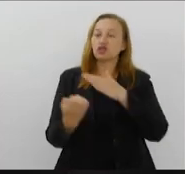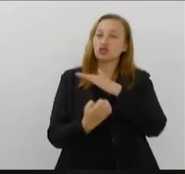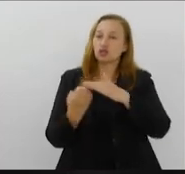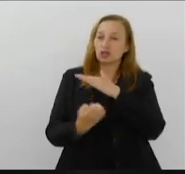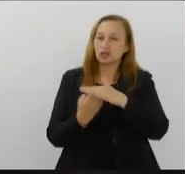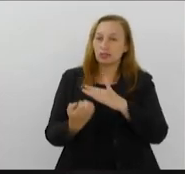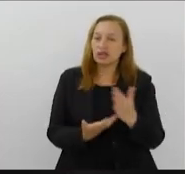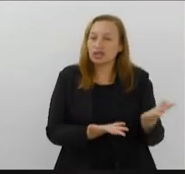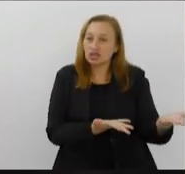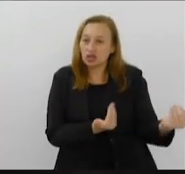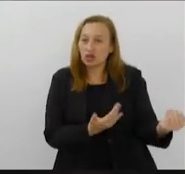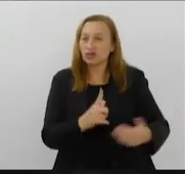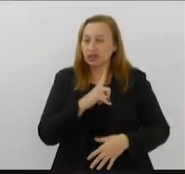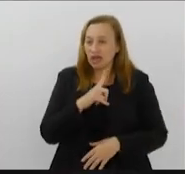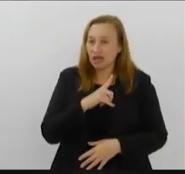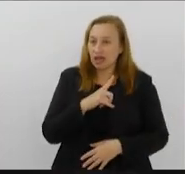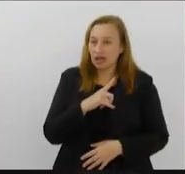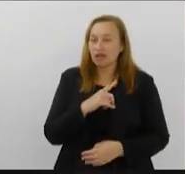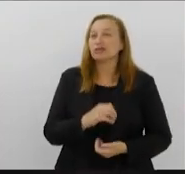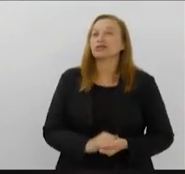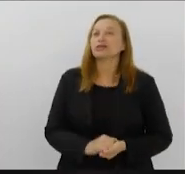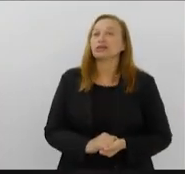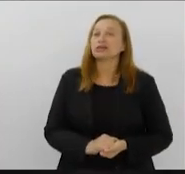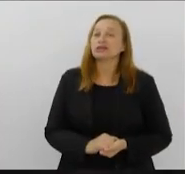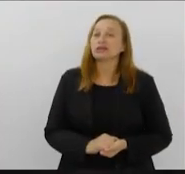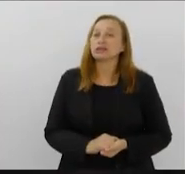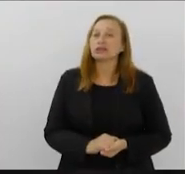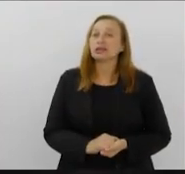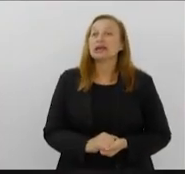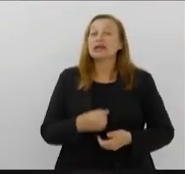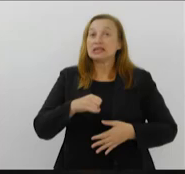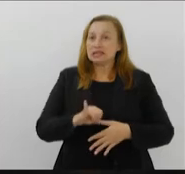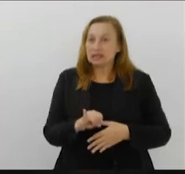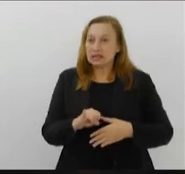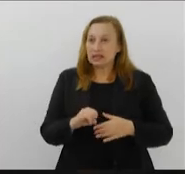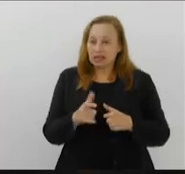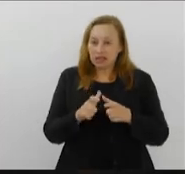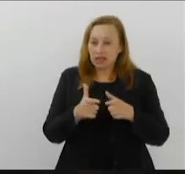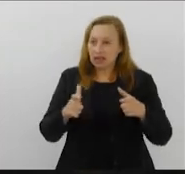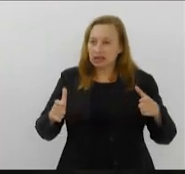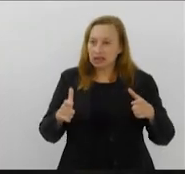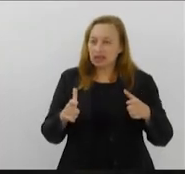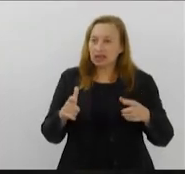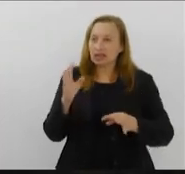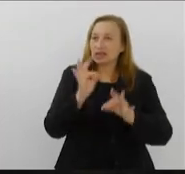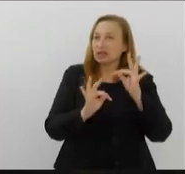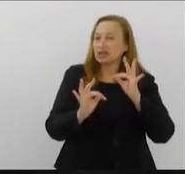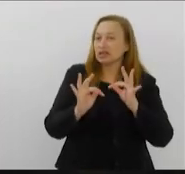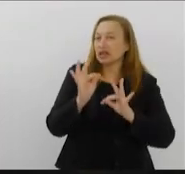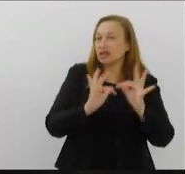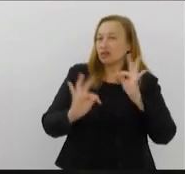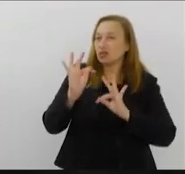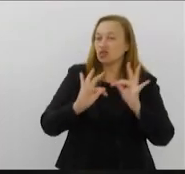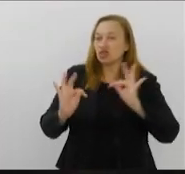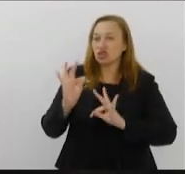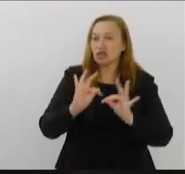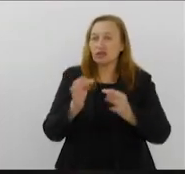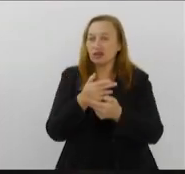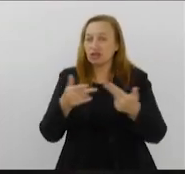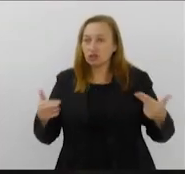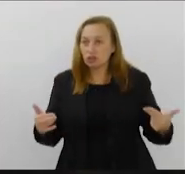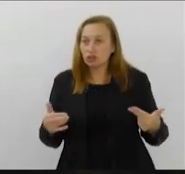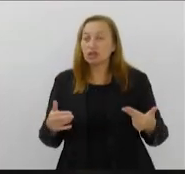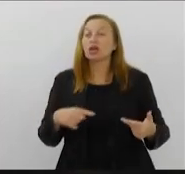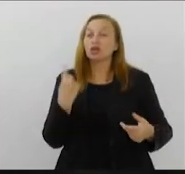vão deixar de existir, ou seja, se agora está assim, imagina com essa crescente de tecnologia, de IA, enfim, né, a gente está realmente